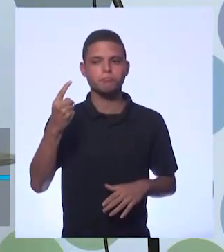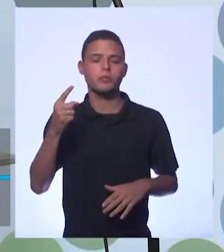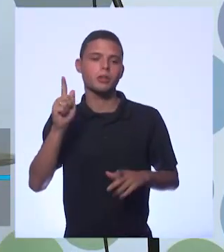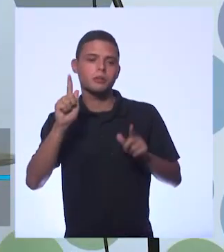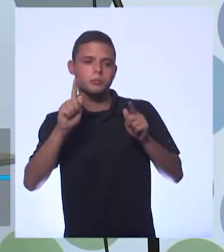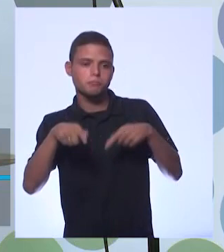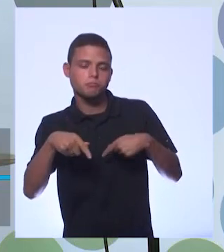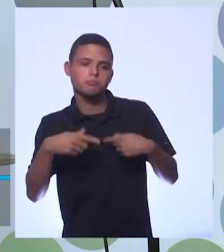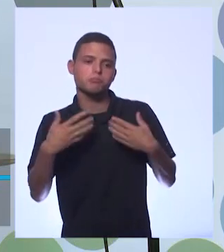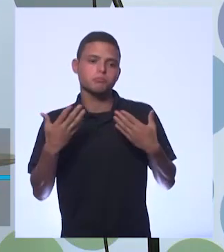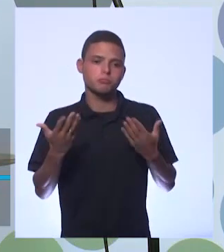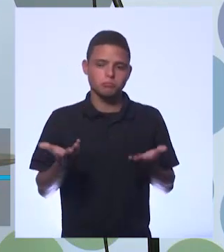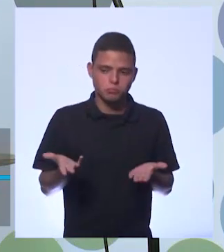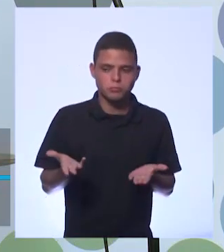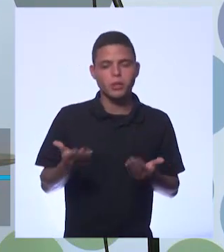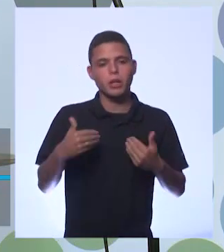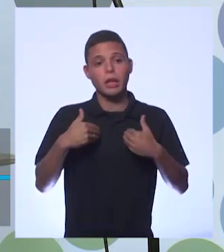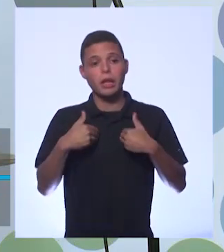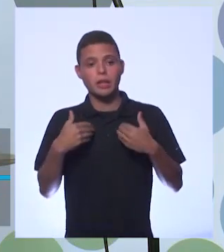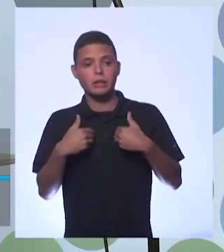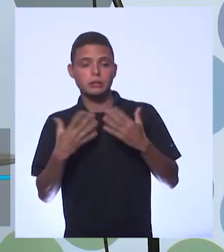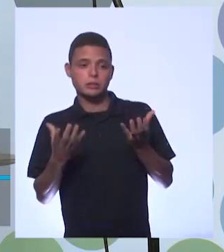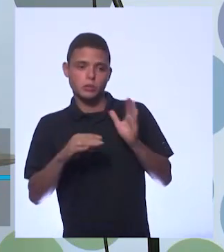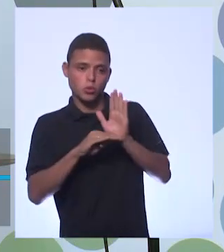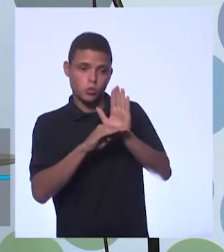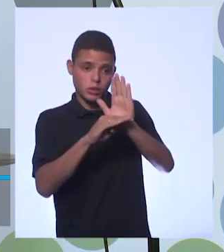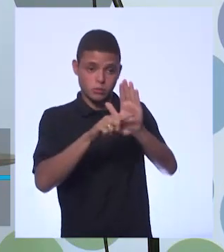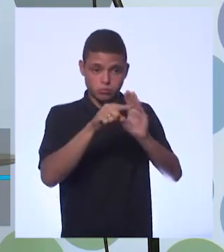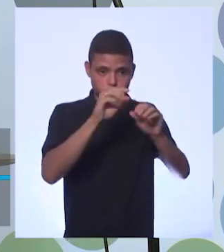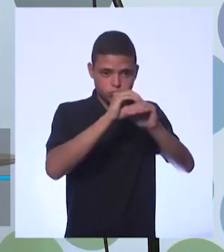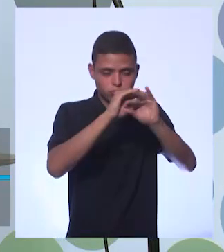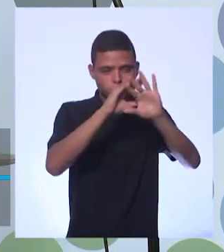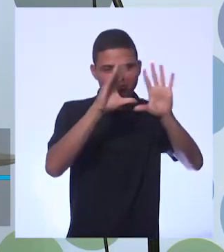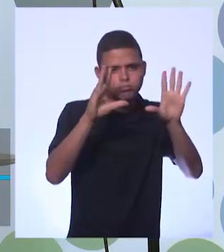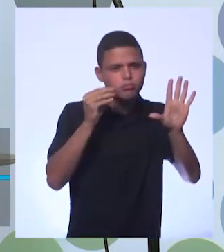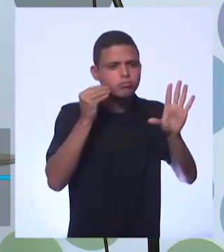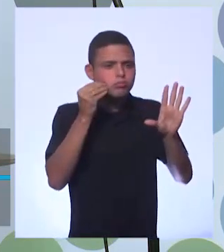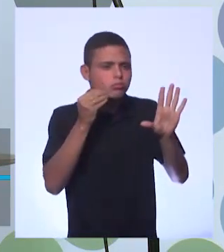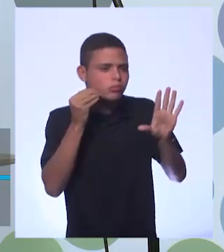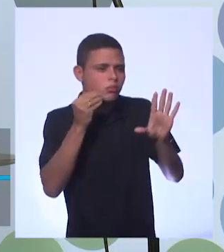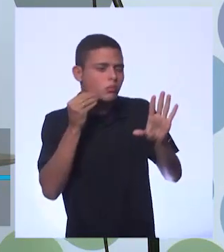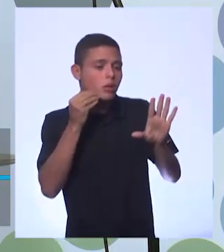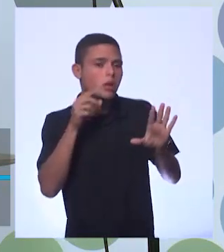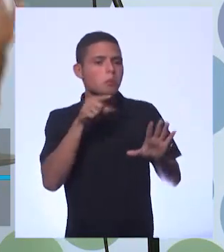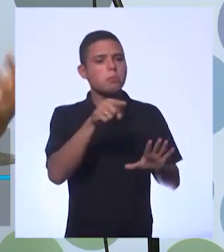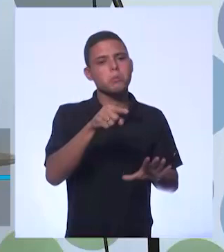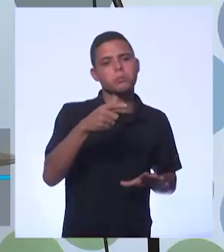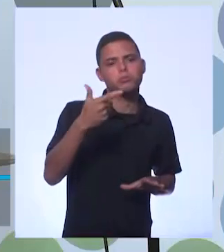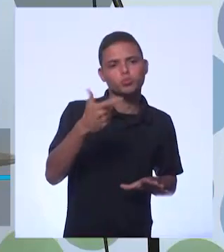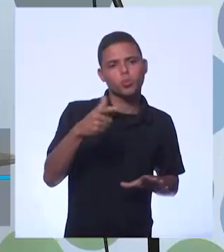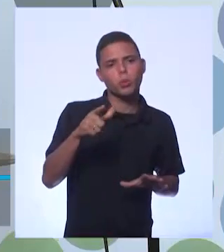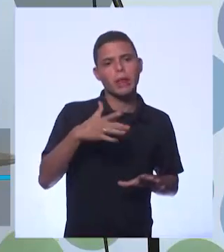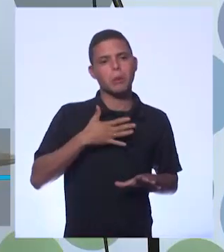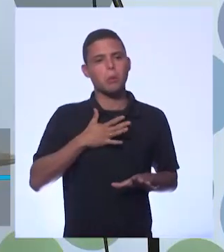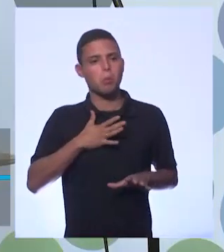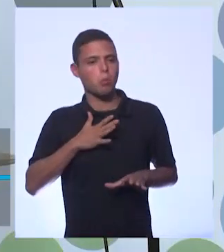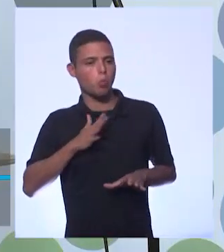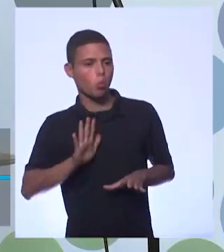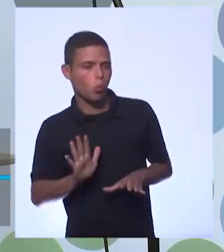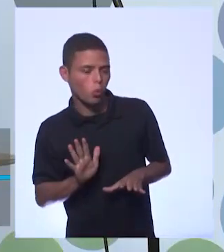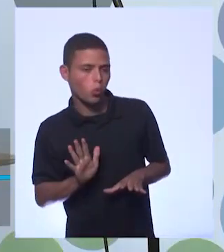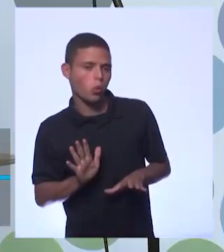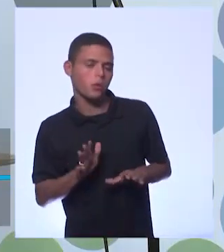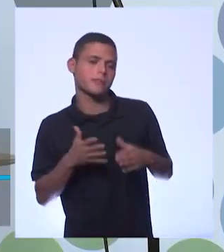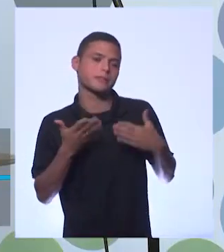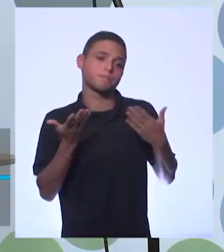trazer, então, essa experiência para vocês, né? Não tem problema se, para mim, né, se vocês não curtiram e tal,